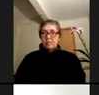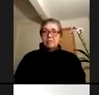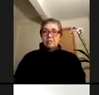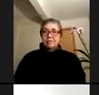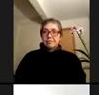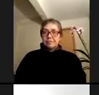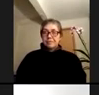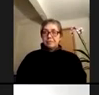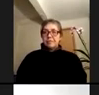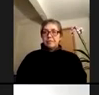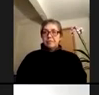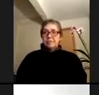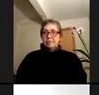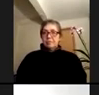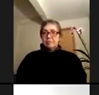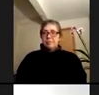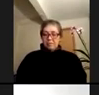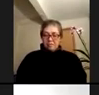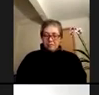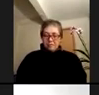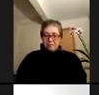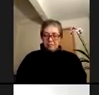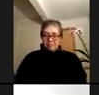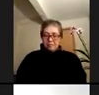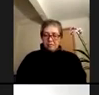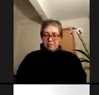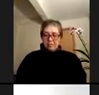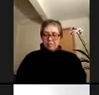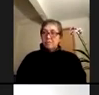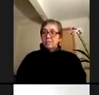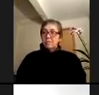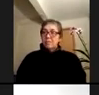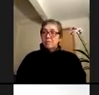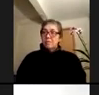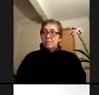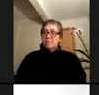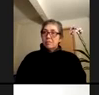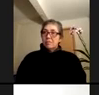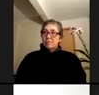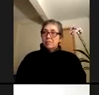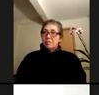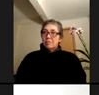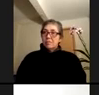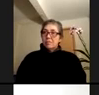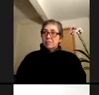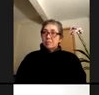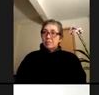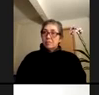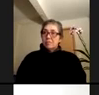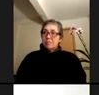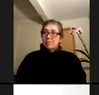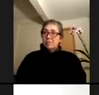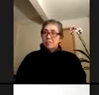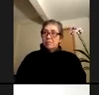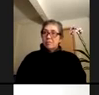a relação saúde e meio ambiente, né? Quando a gente causa algum impacto no ambiente, seja ele por uma questão de descarte incorreto de